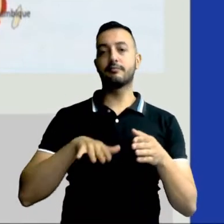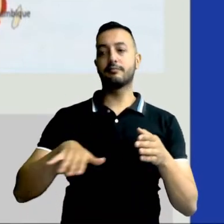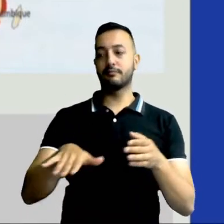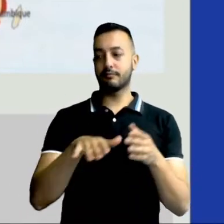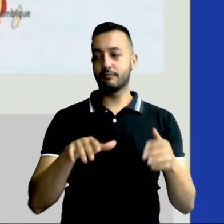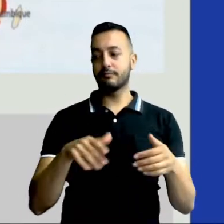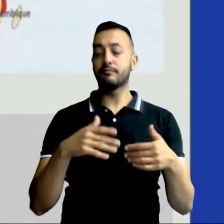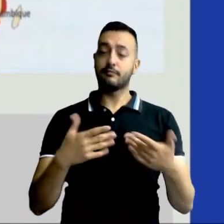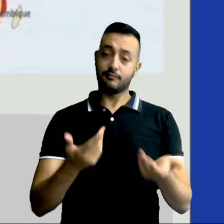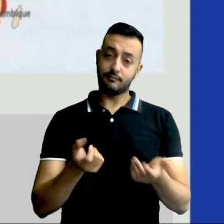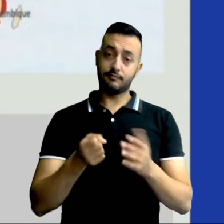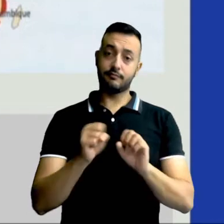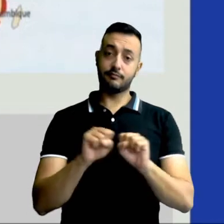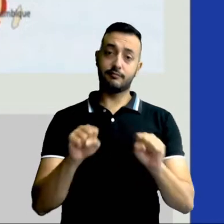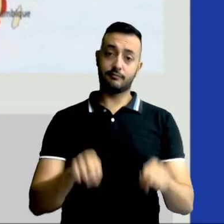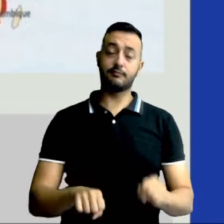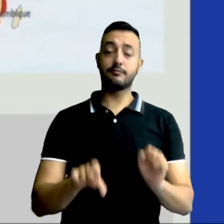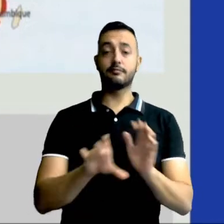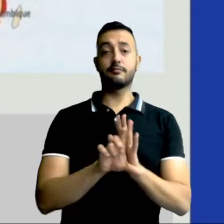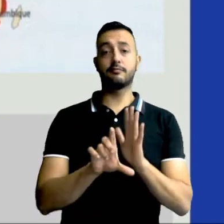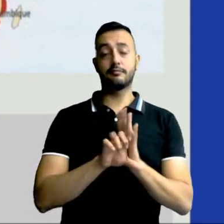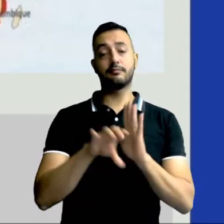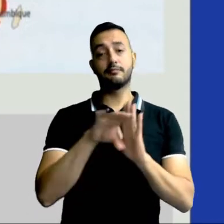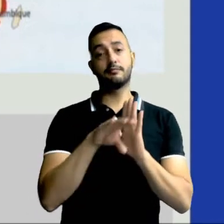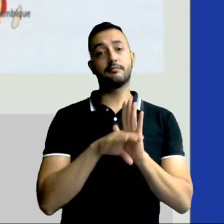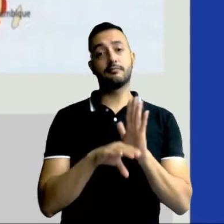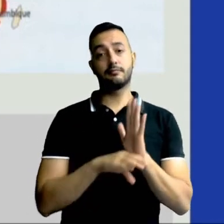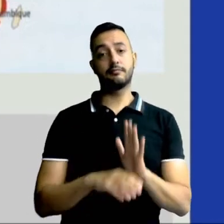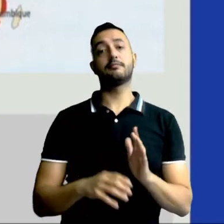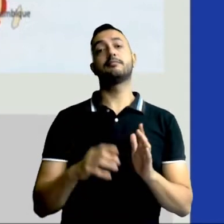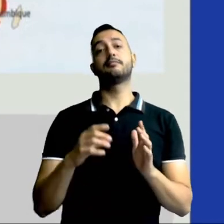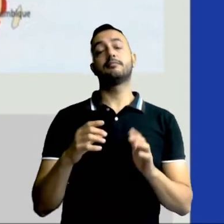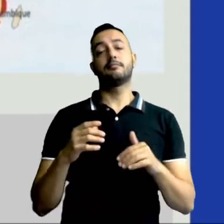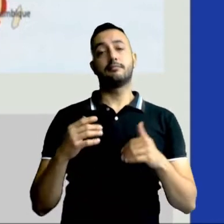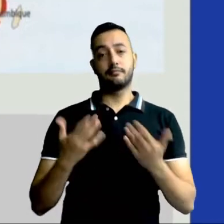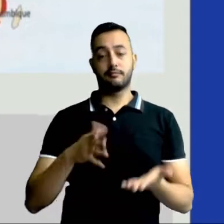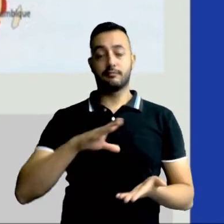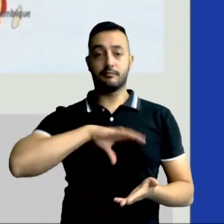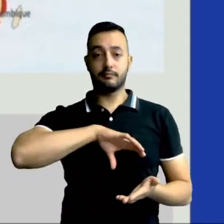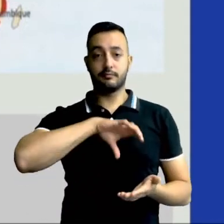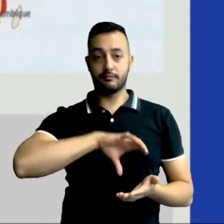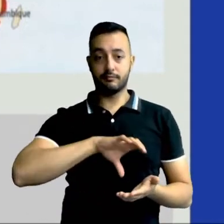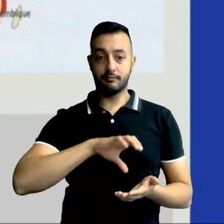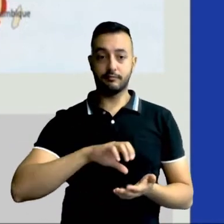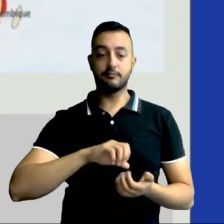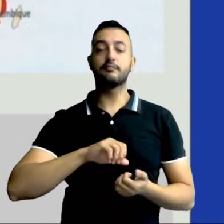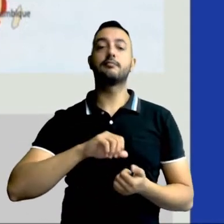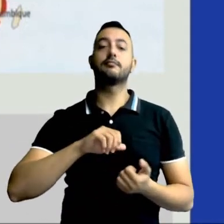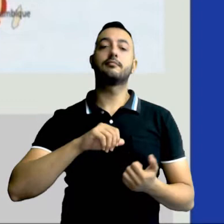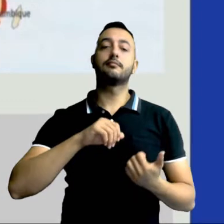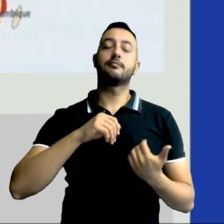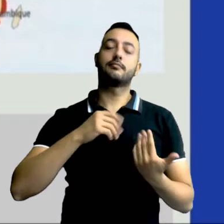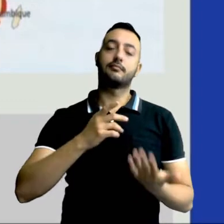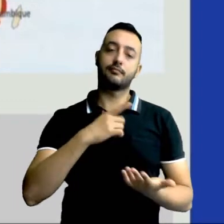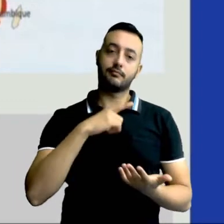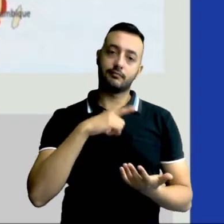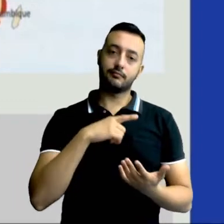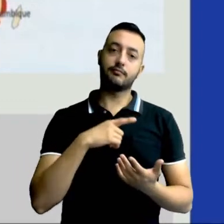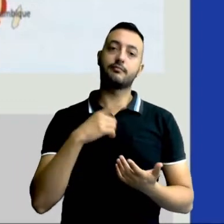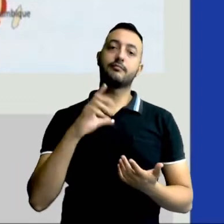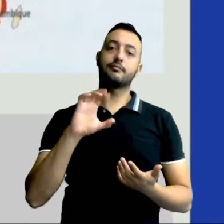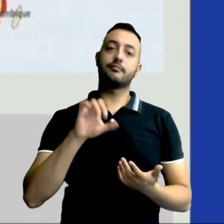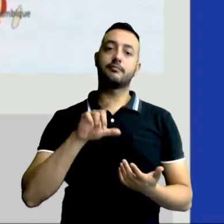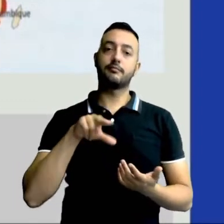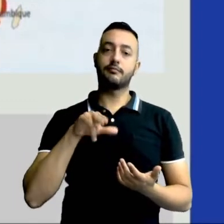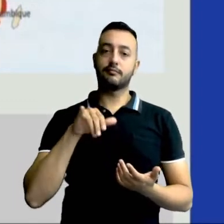então é um sistema de leite e normas que as metrópoles ou seja Portugal né e punha as suas